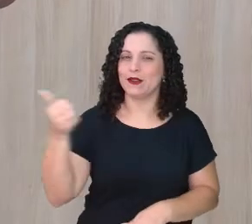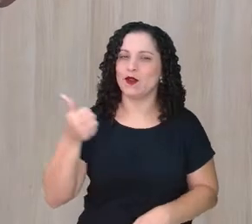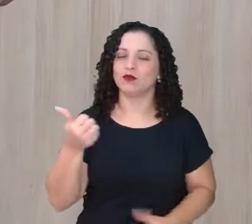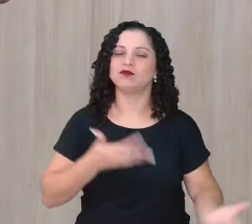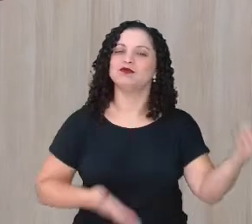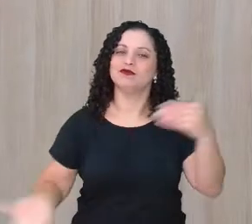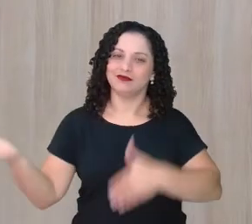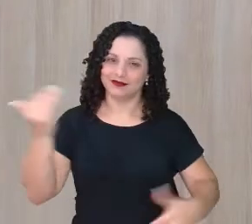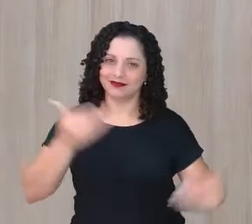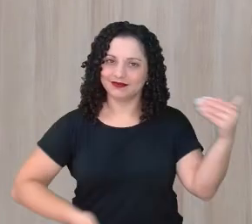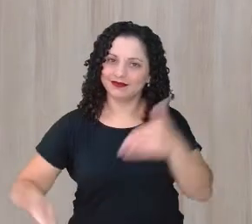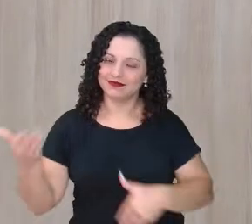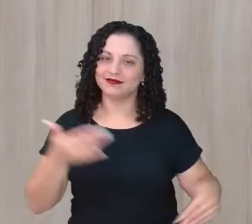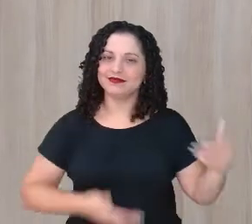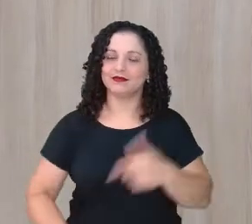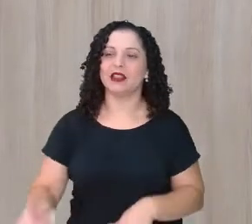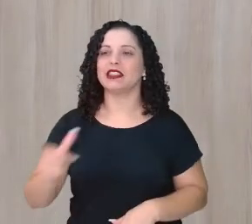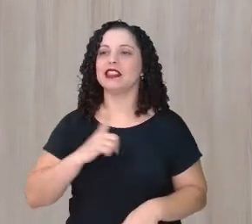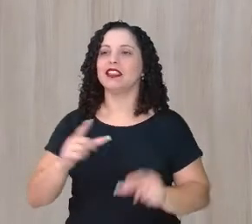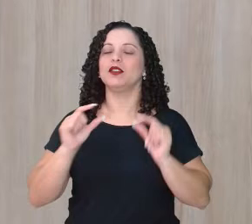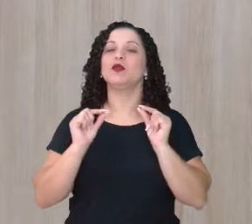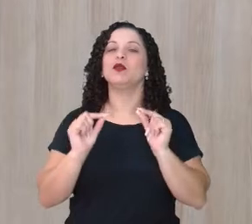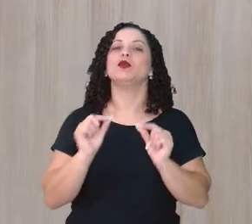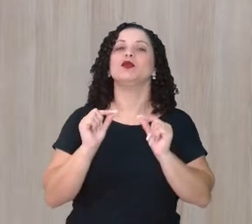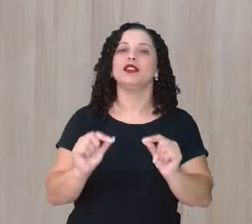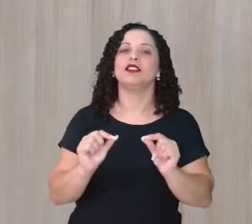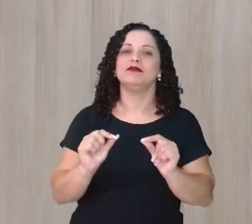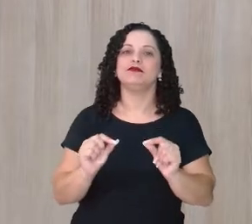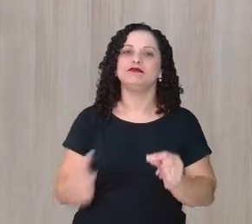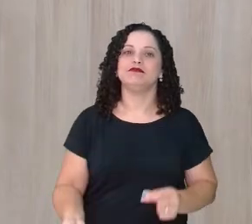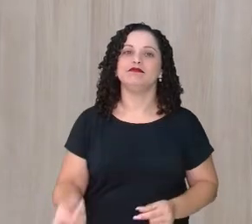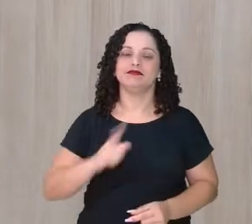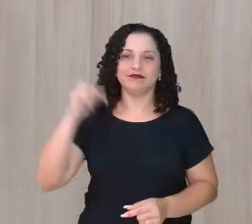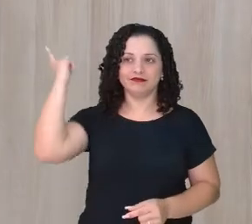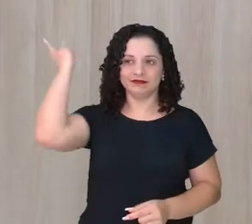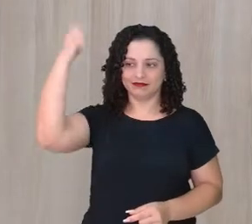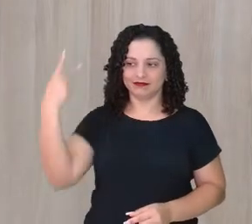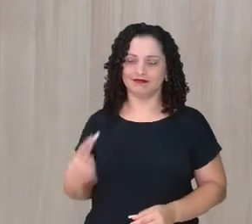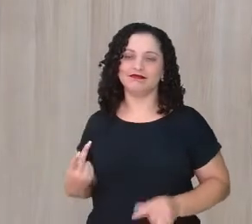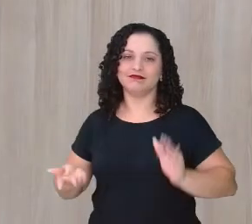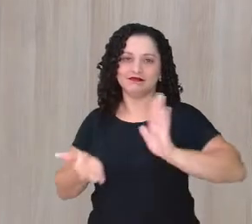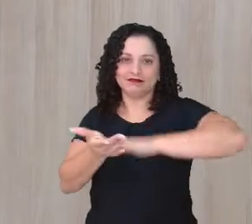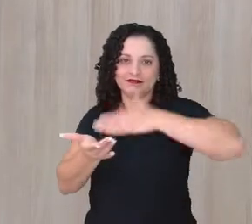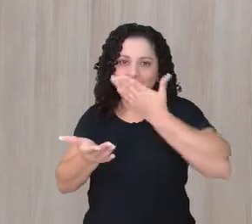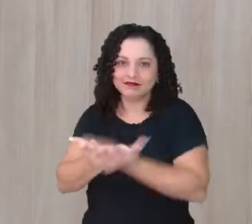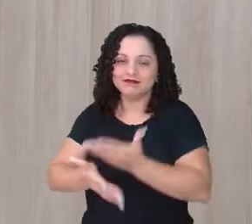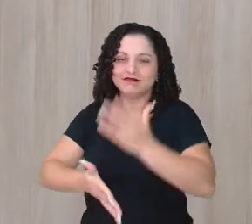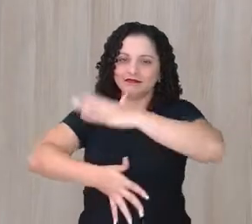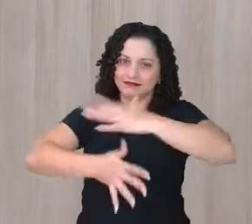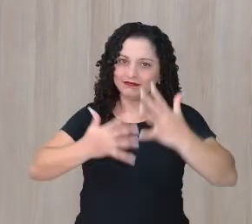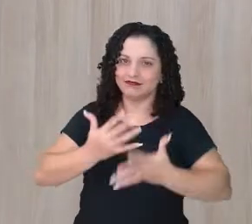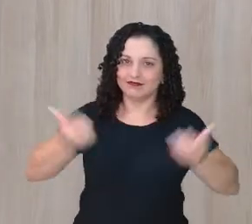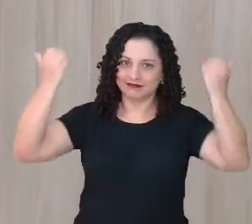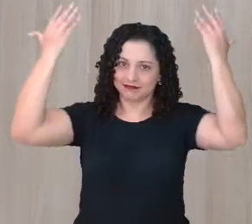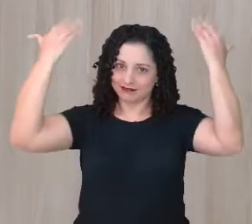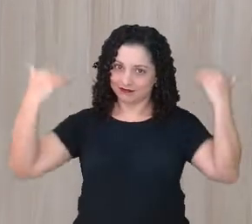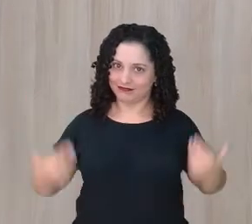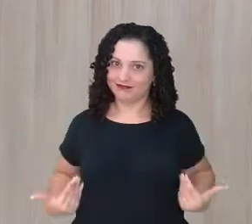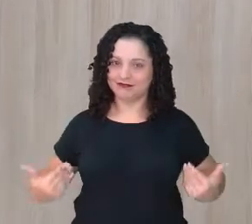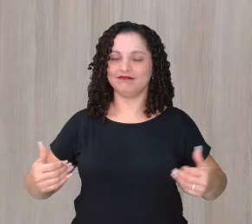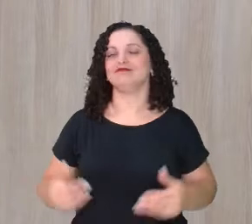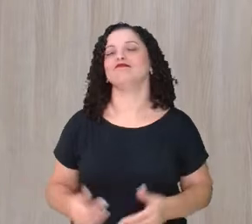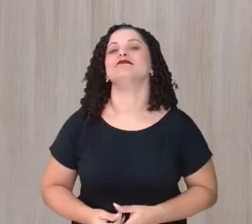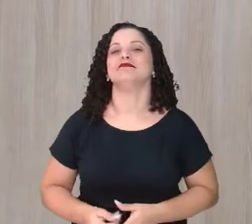interativa, nós contamos aí com a questão aí de Késia, que está aí, com a questão aí de